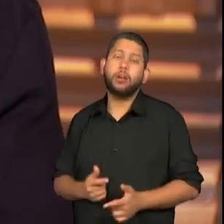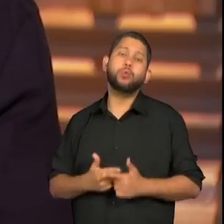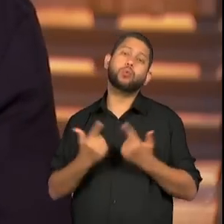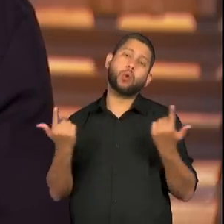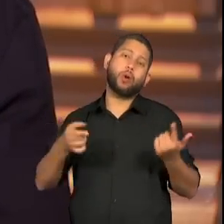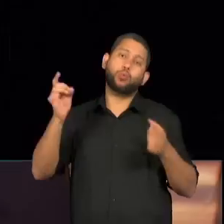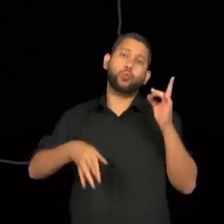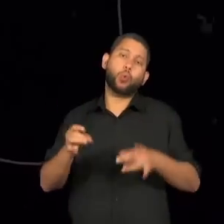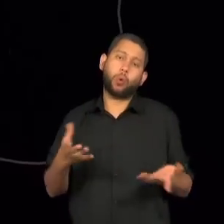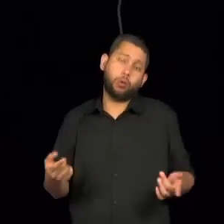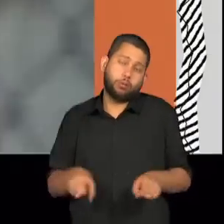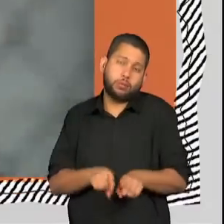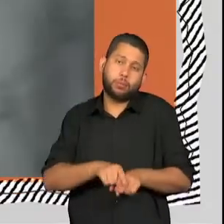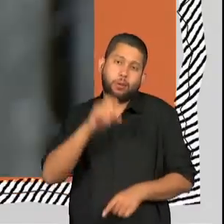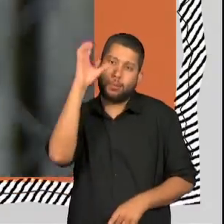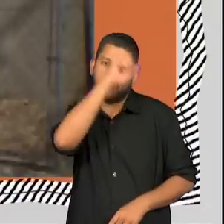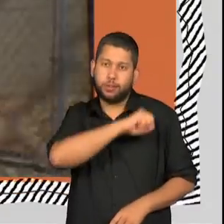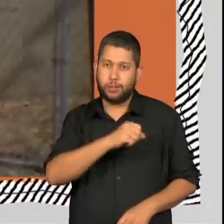eu aprendi.